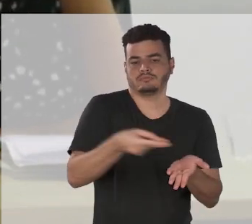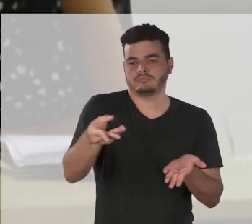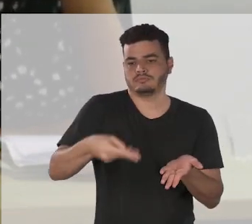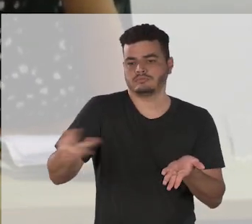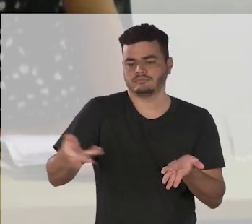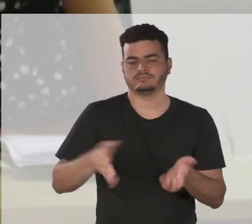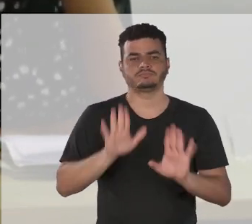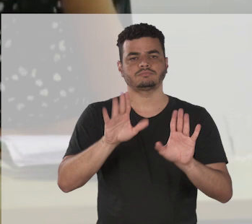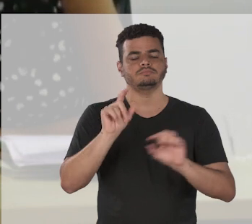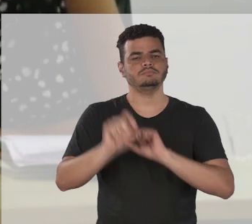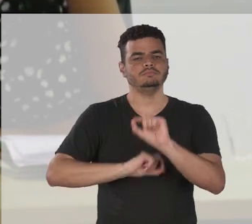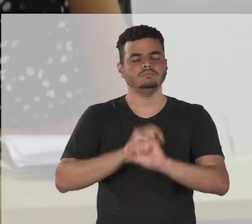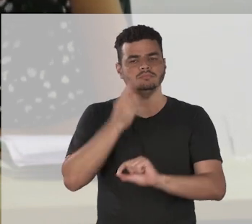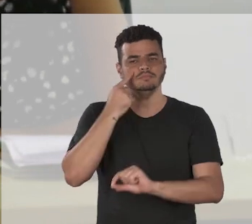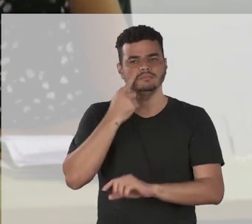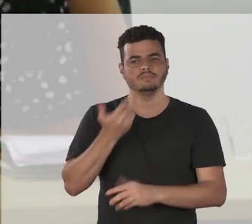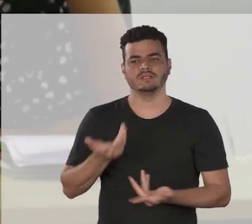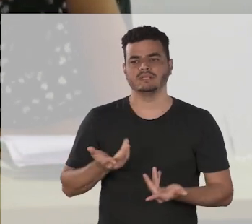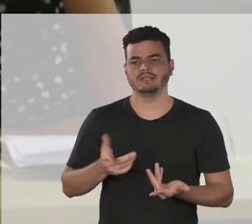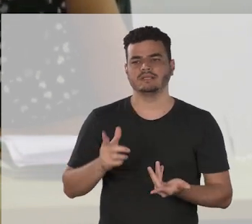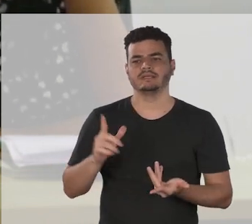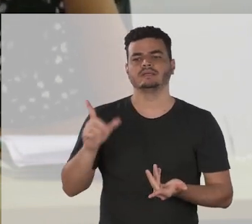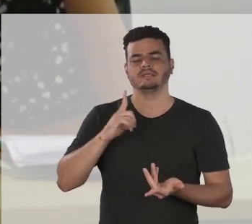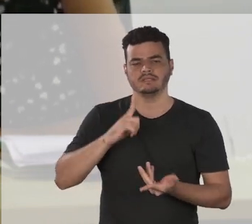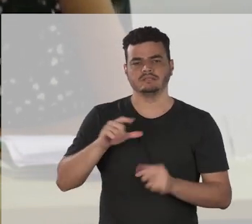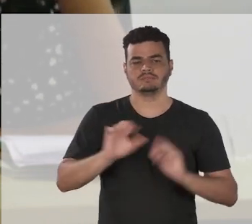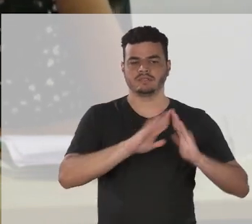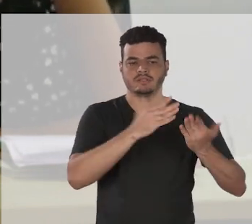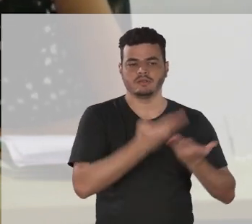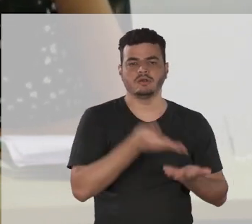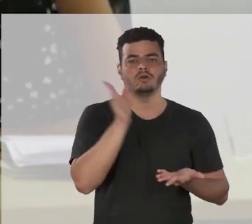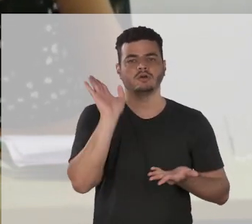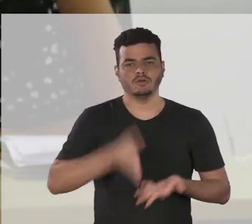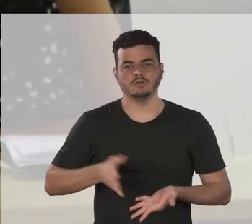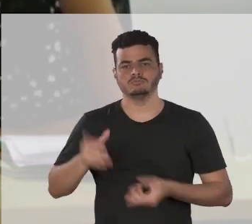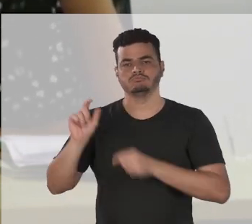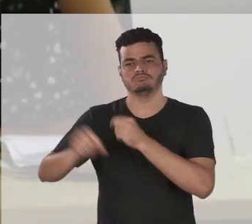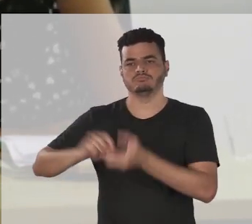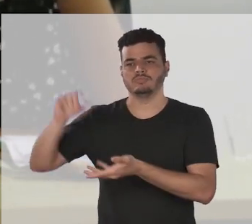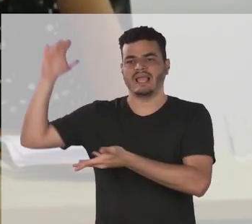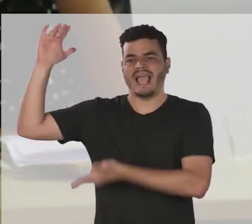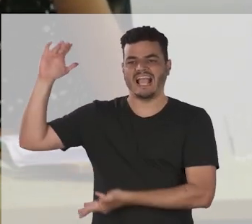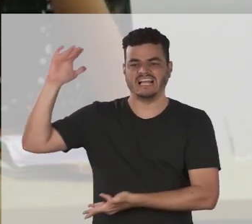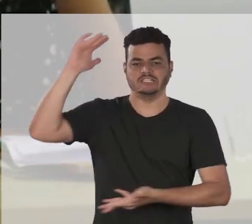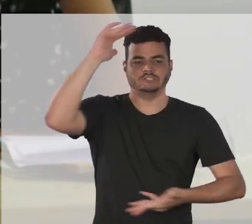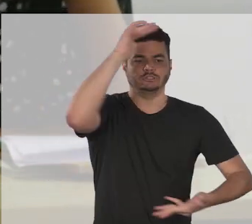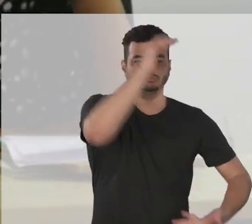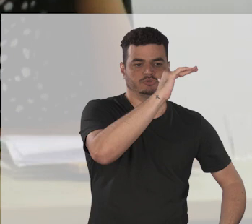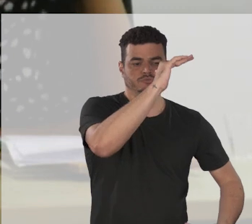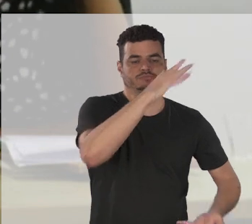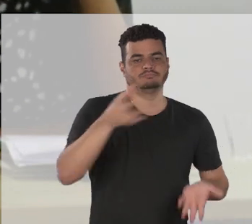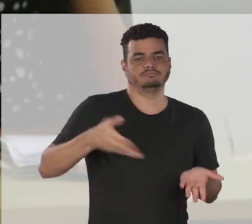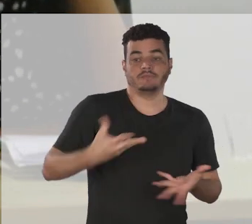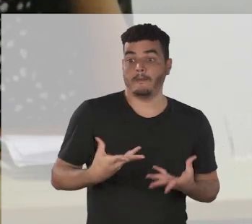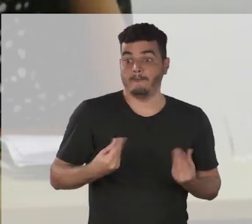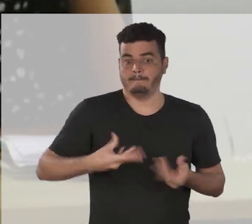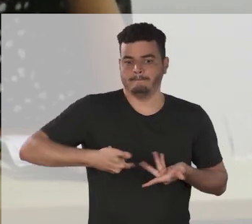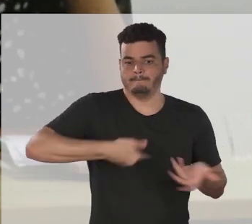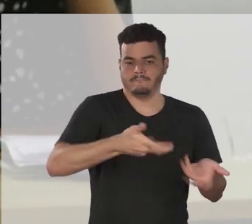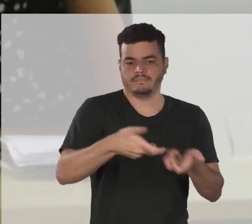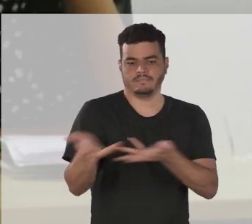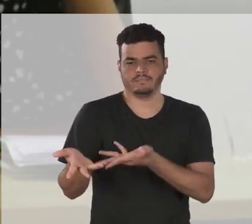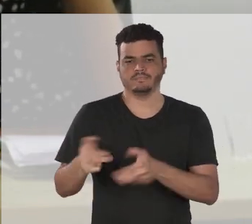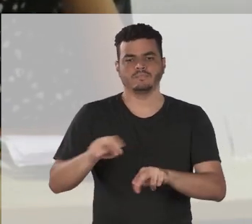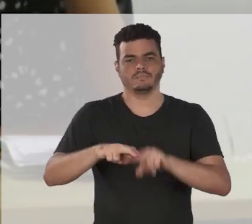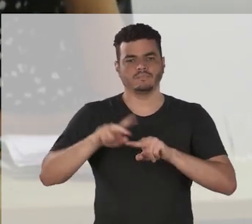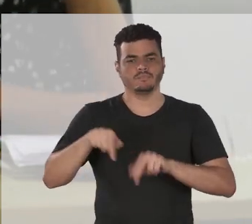importante e também por aí vão-se caixas de livros para as bibliotecas e às vezes, claro, ali ressaltava isso